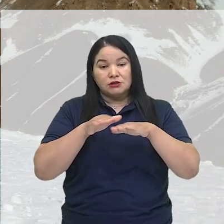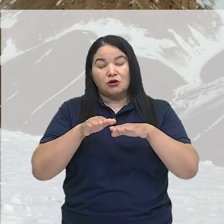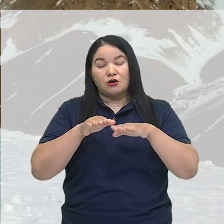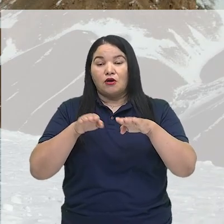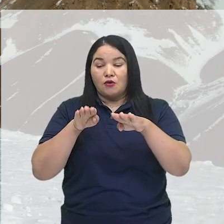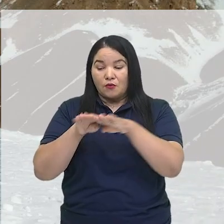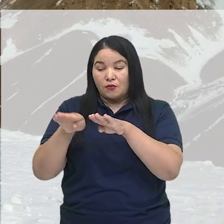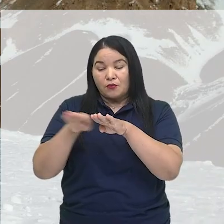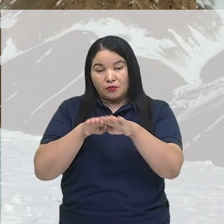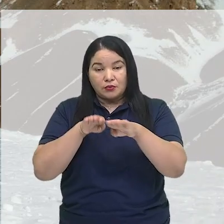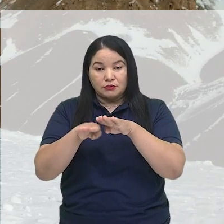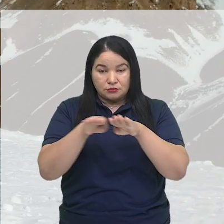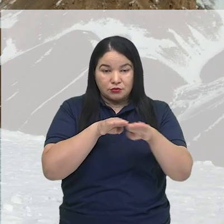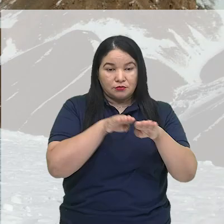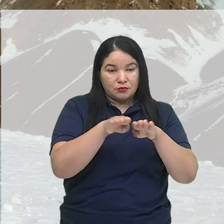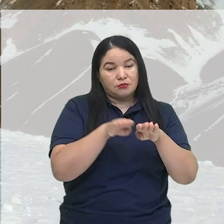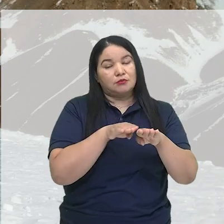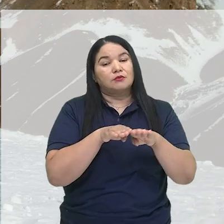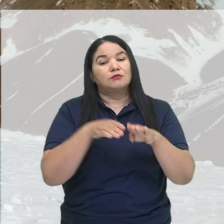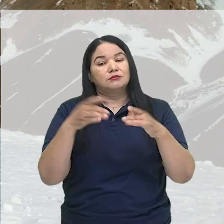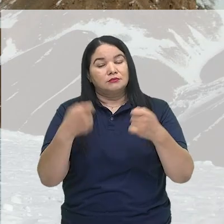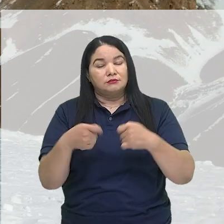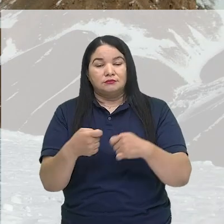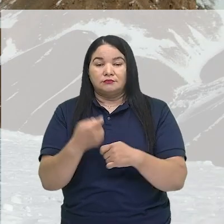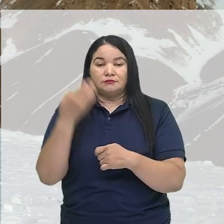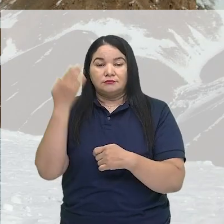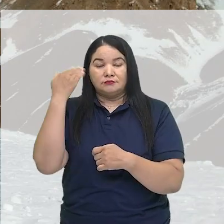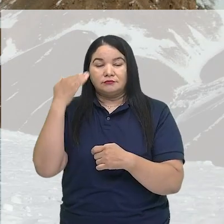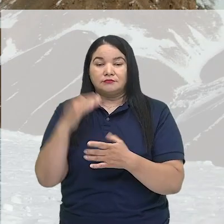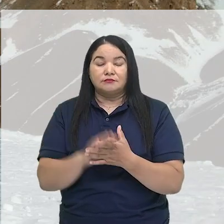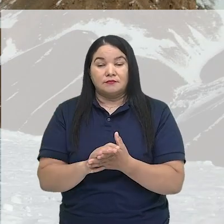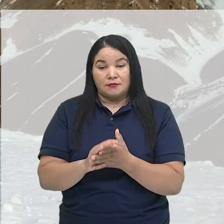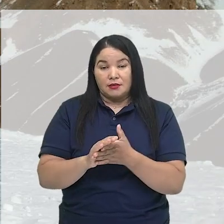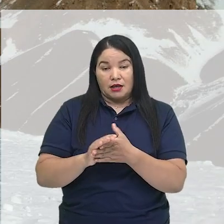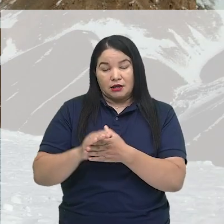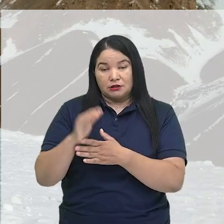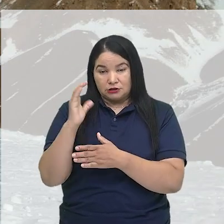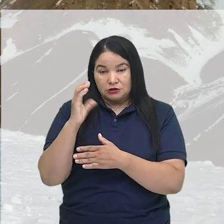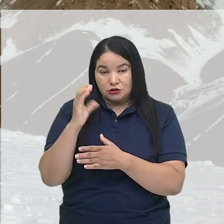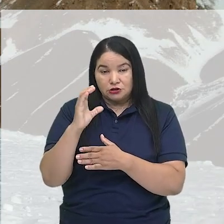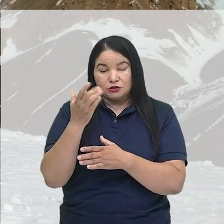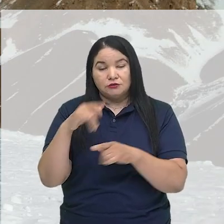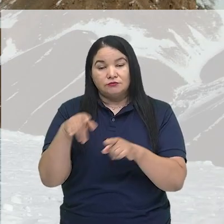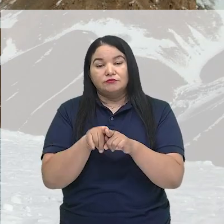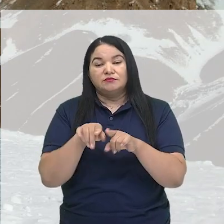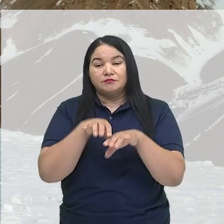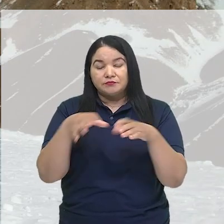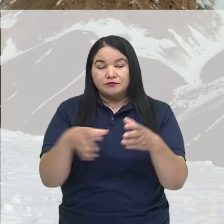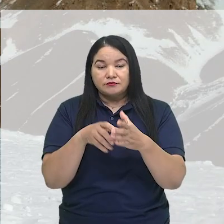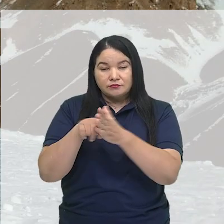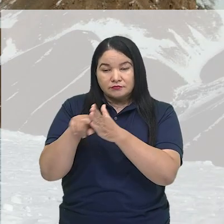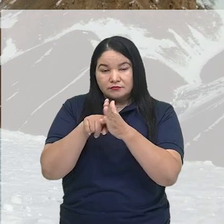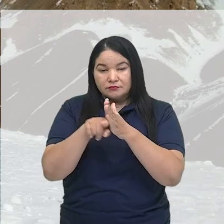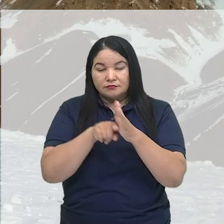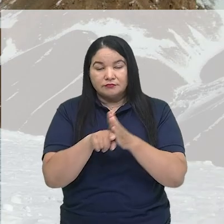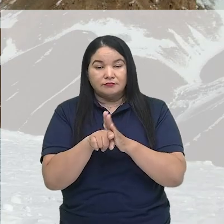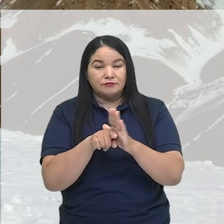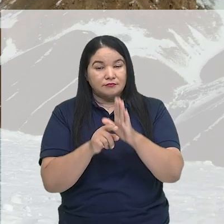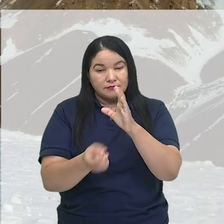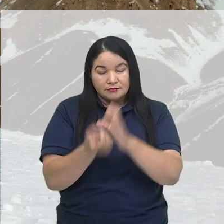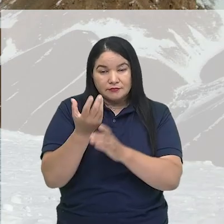aí das placas tectônicas, né? Cientistas e pesquisadores criaram diversos